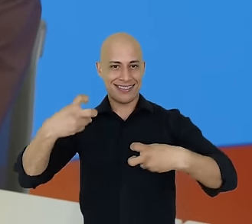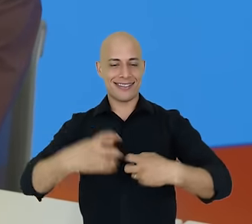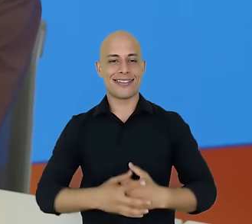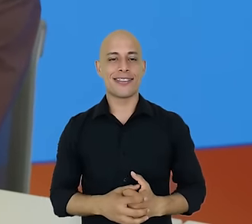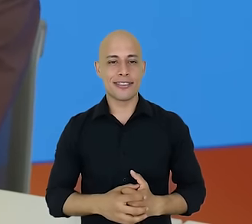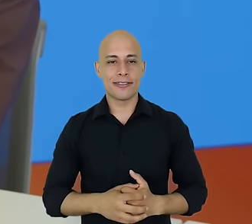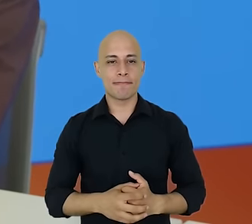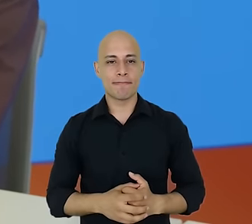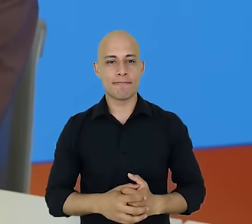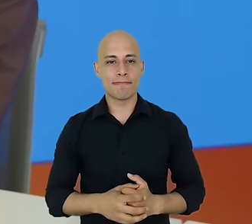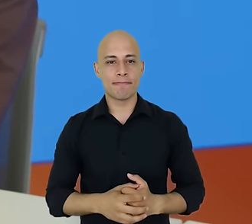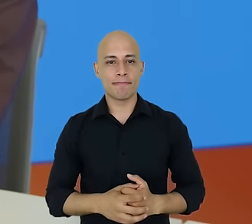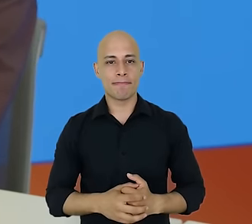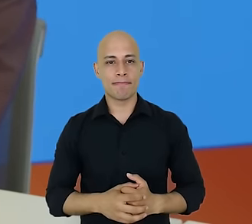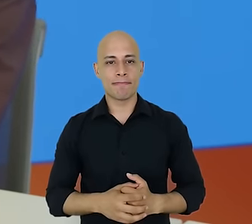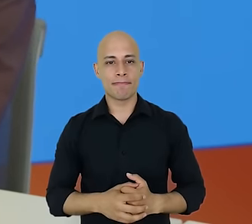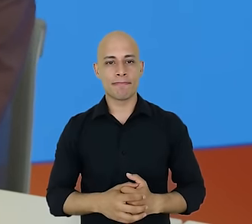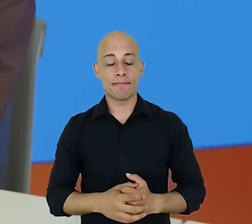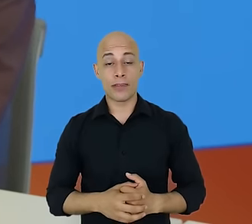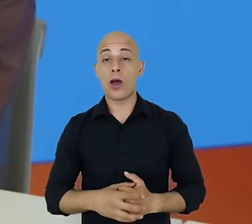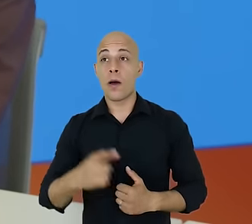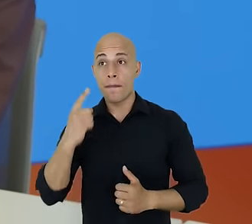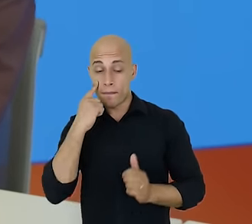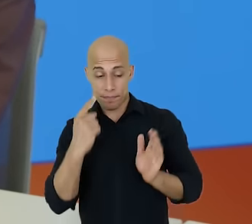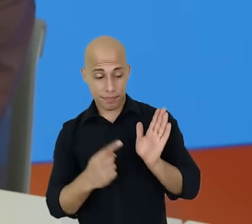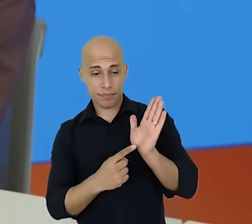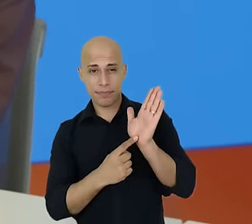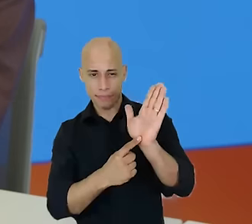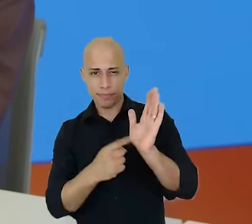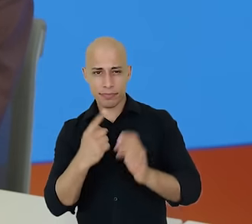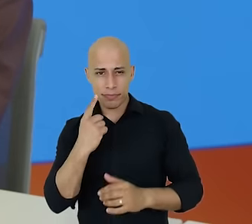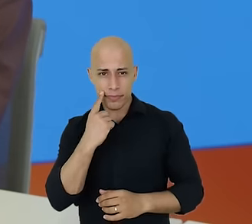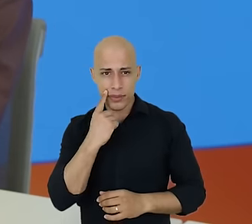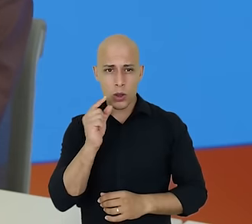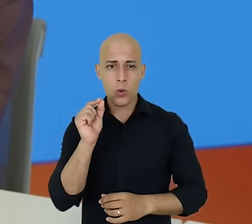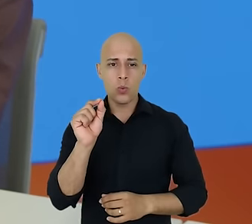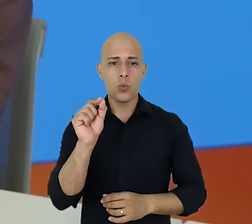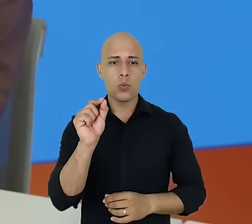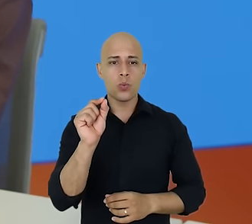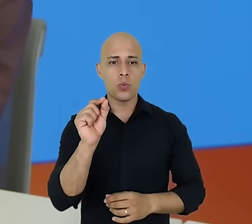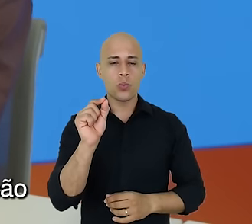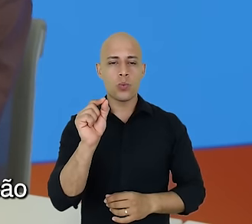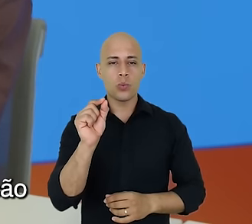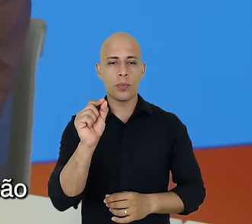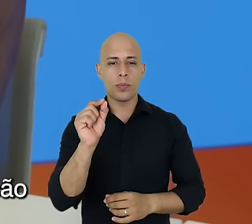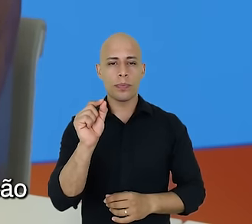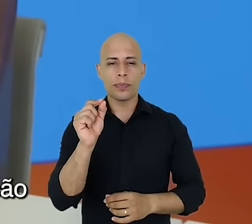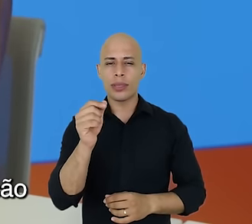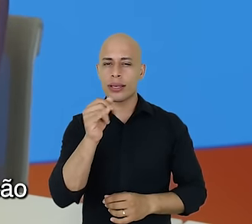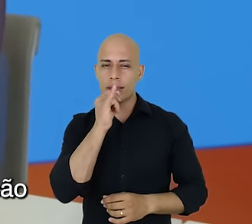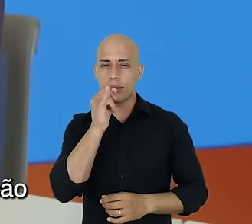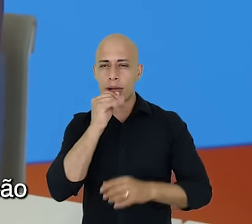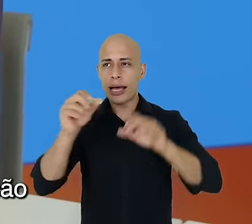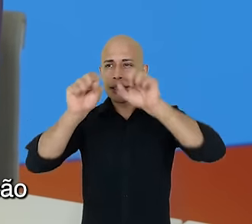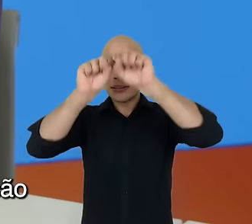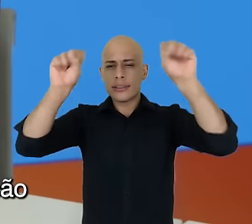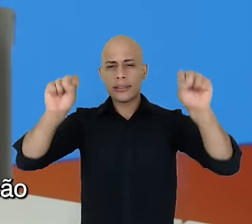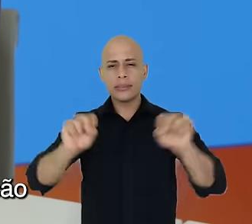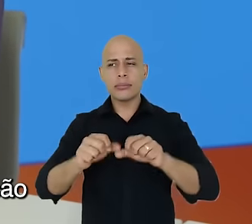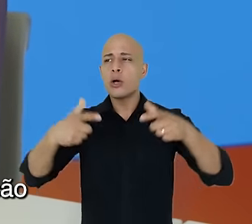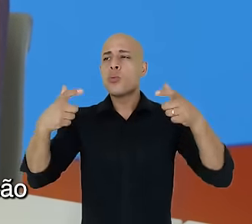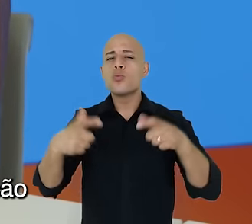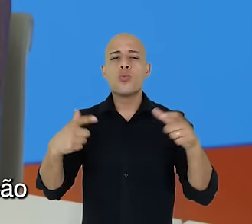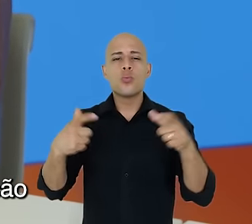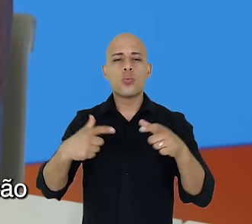sistema aqui eu vou mostrar para vocês a ideia né é trazer Onde está esse sistema que a gente tá